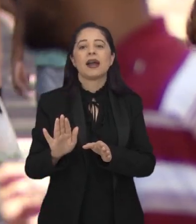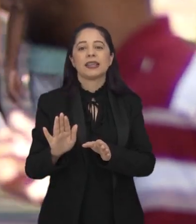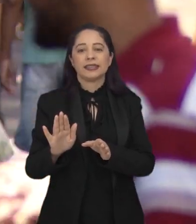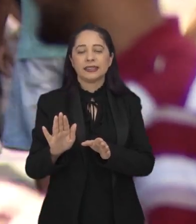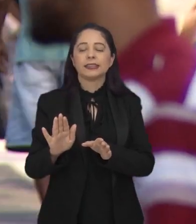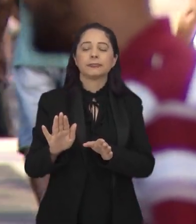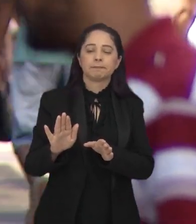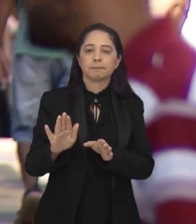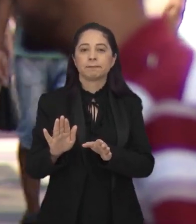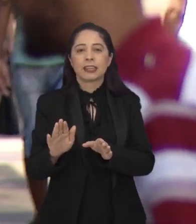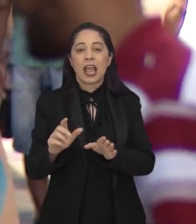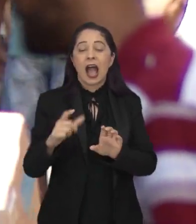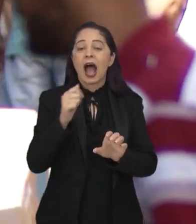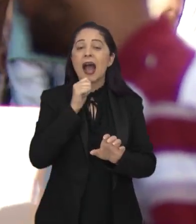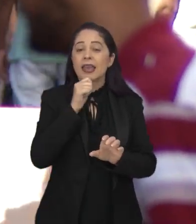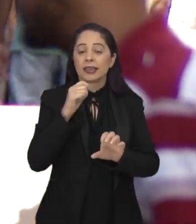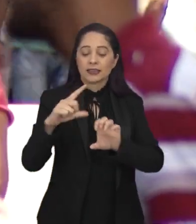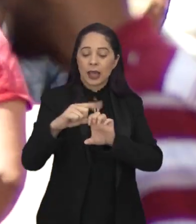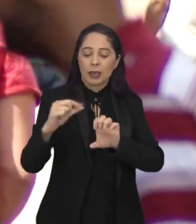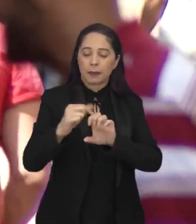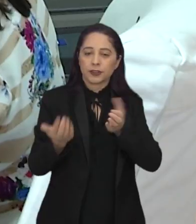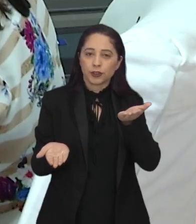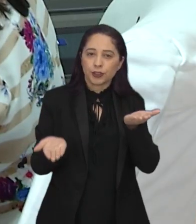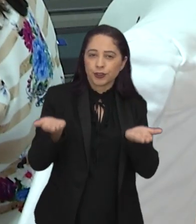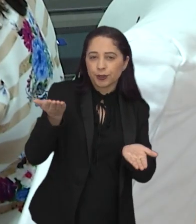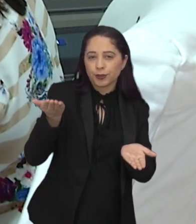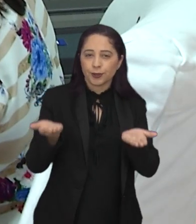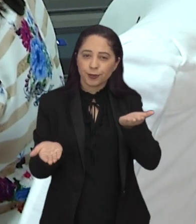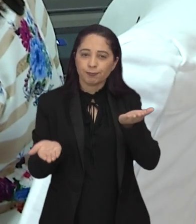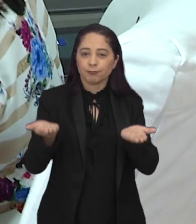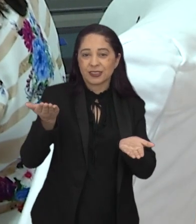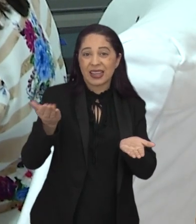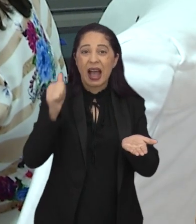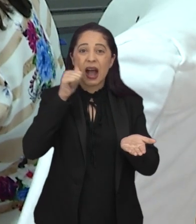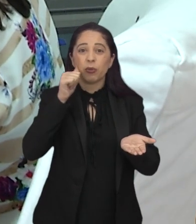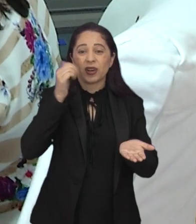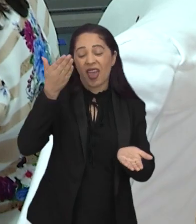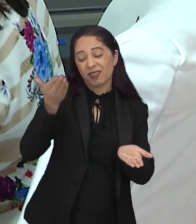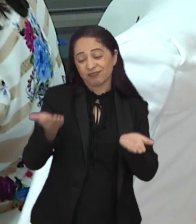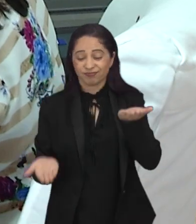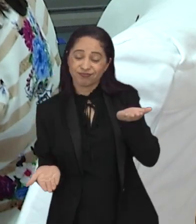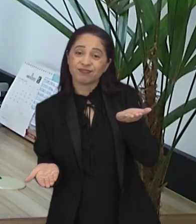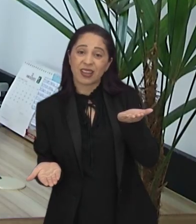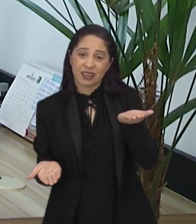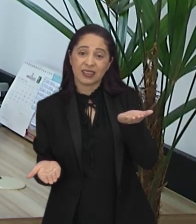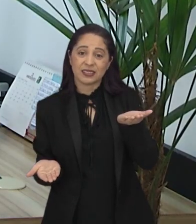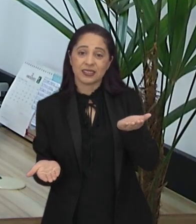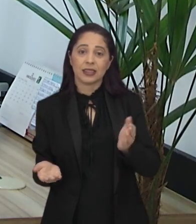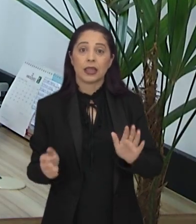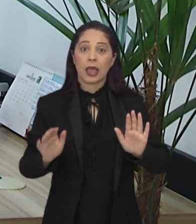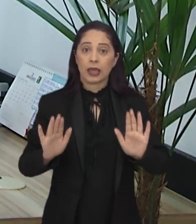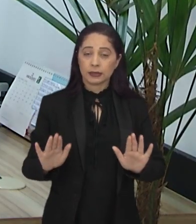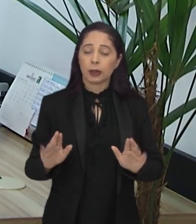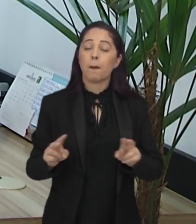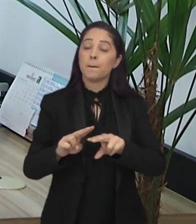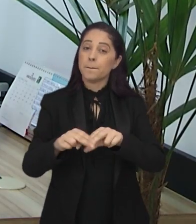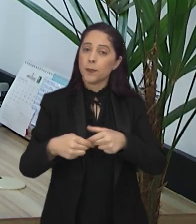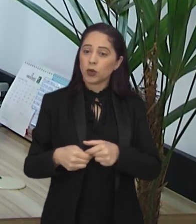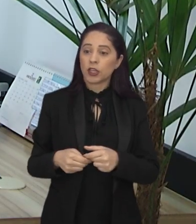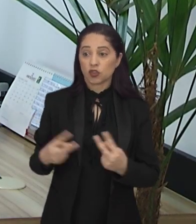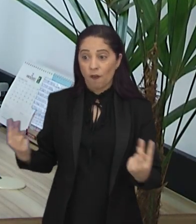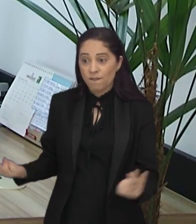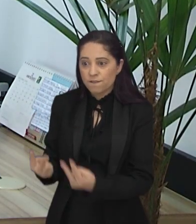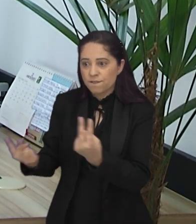não revela uma disparidade do empreendedorismo. As mulheres ainda são minoria no ramo. Para valorizar o papel delas